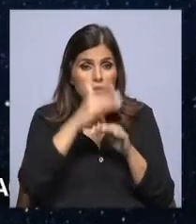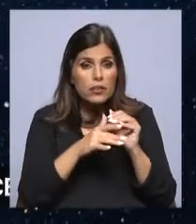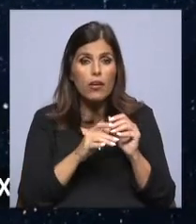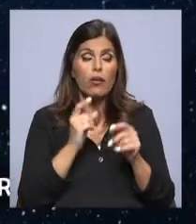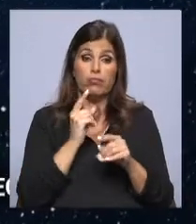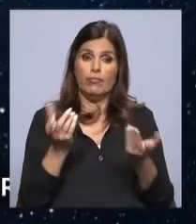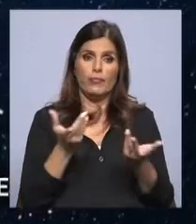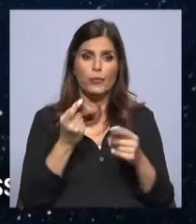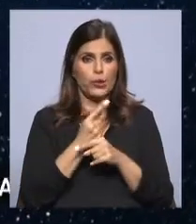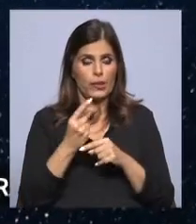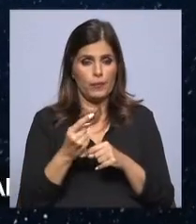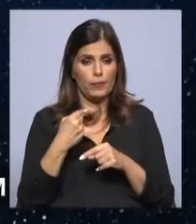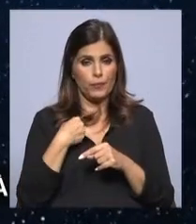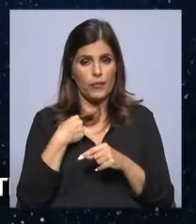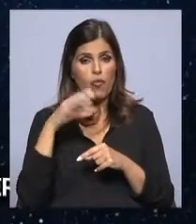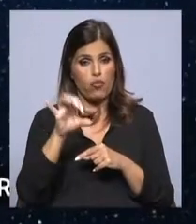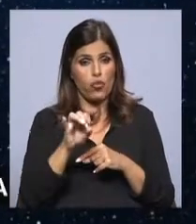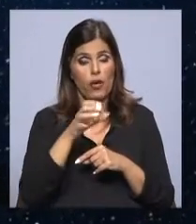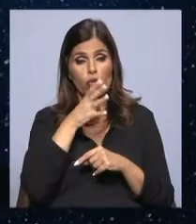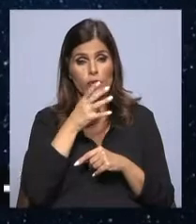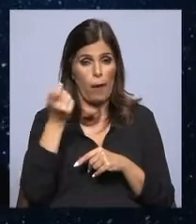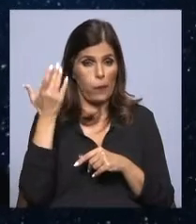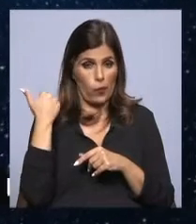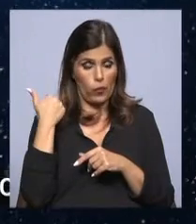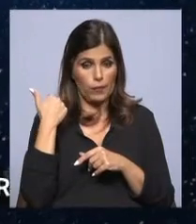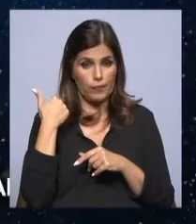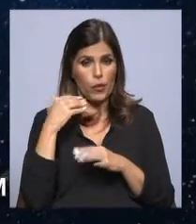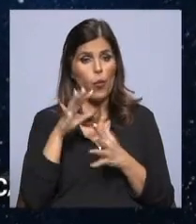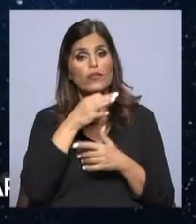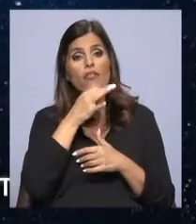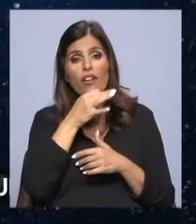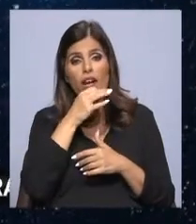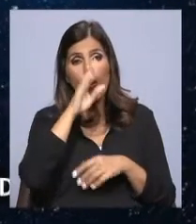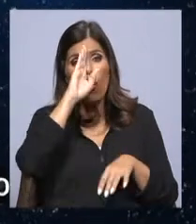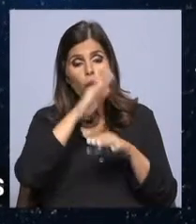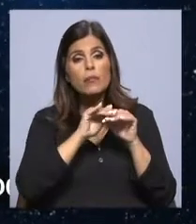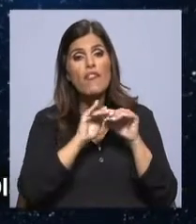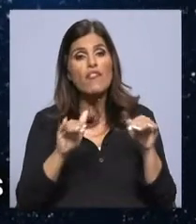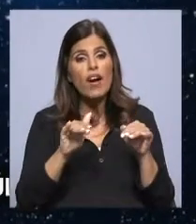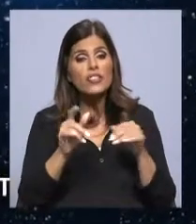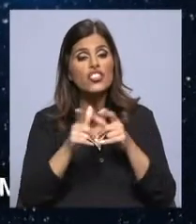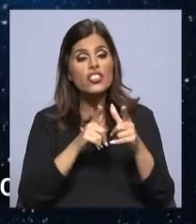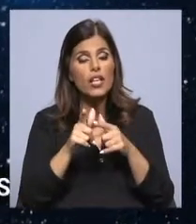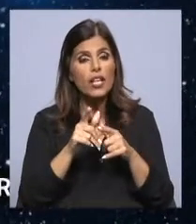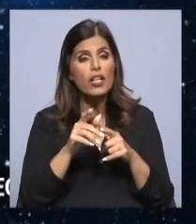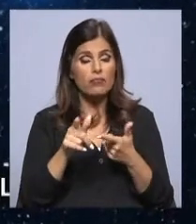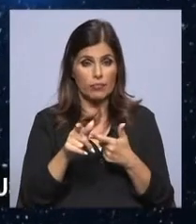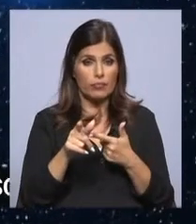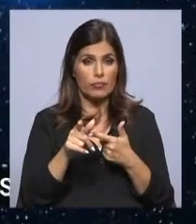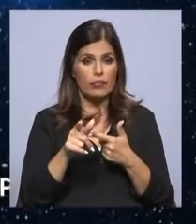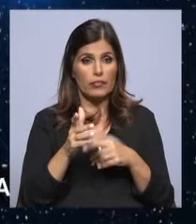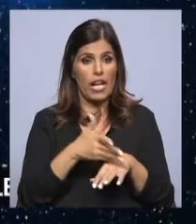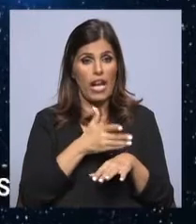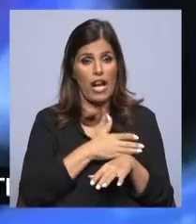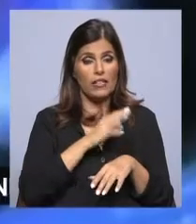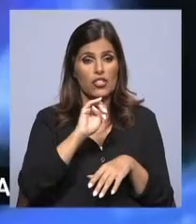Porque eu vou buscar o que disse há bocado, quando nós estamos a falar da fase final das estrelas de grande massa, antes da supernova, há uma espécie de...